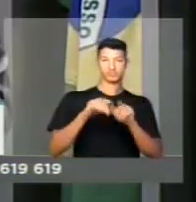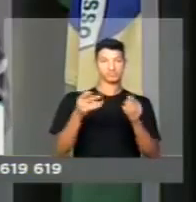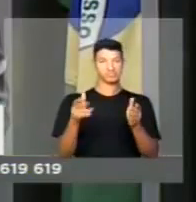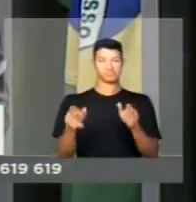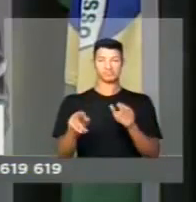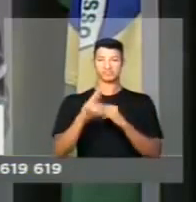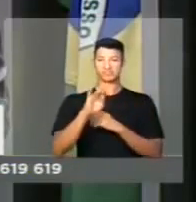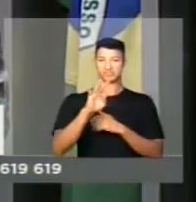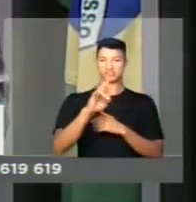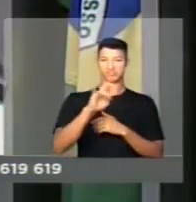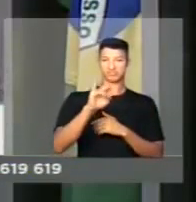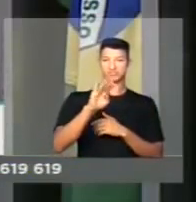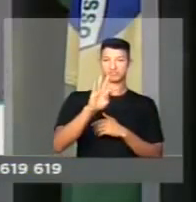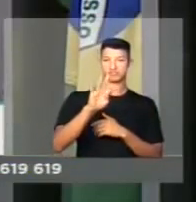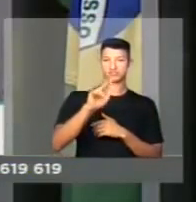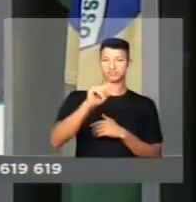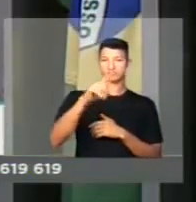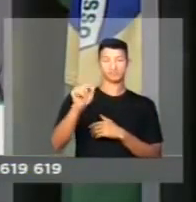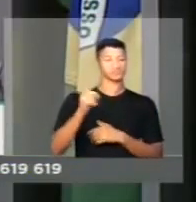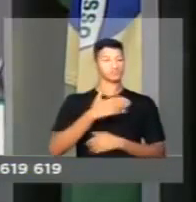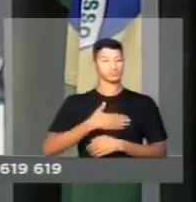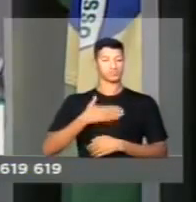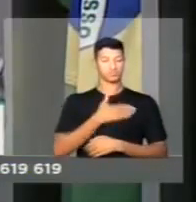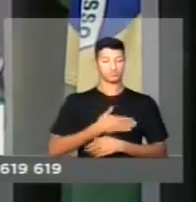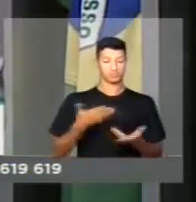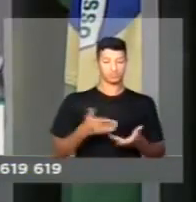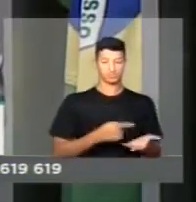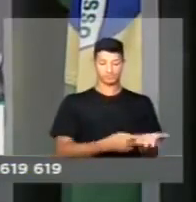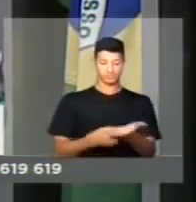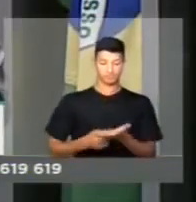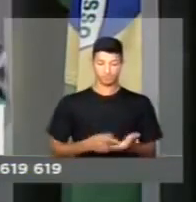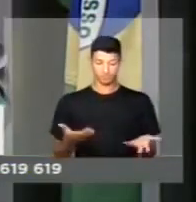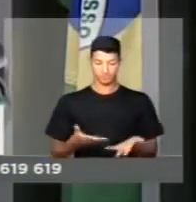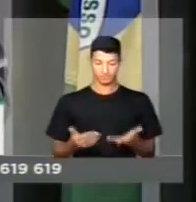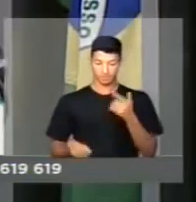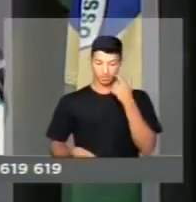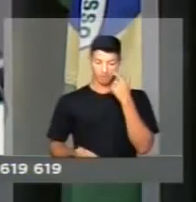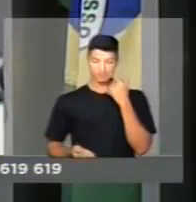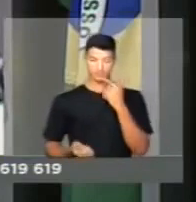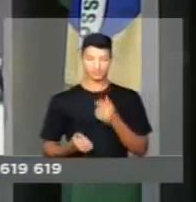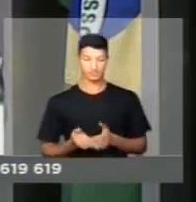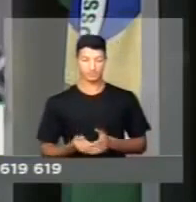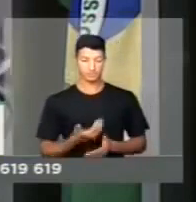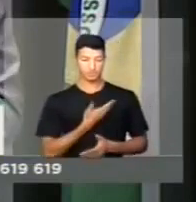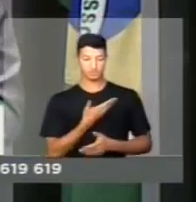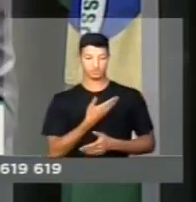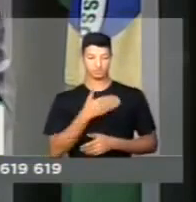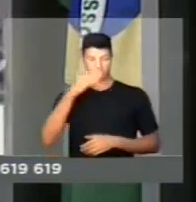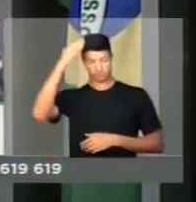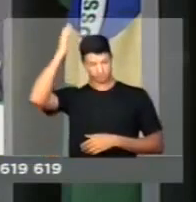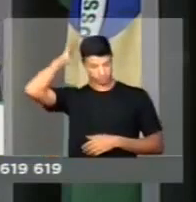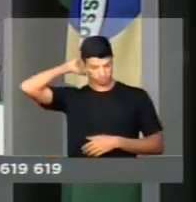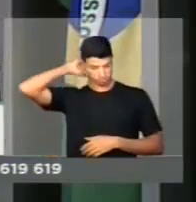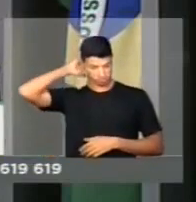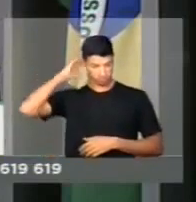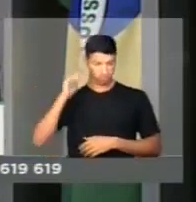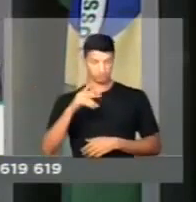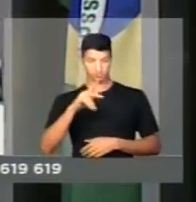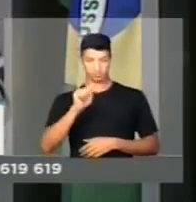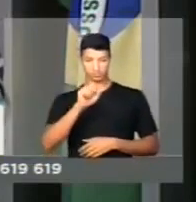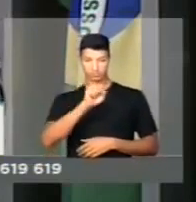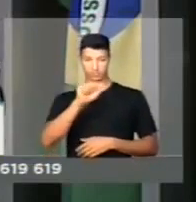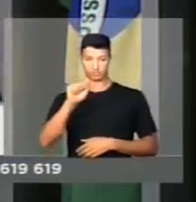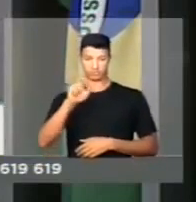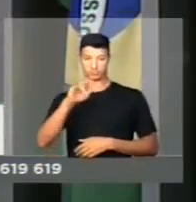de tributação universal. Com muito prazer, dou a parte ao amigo do Pará, Passarinho,